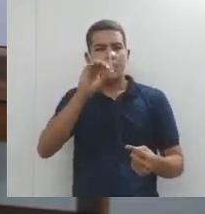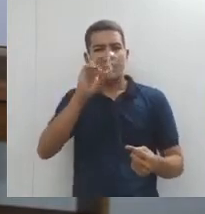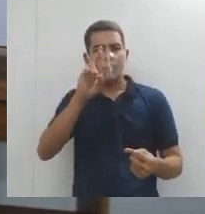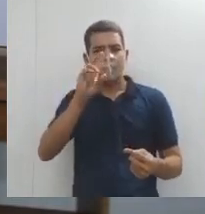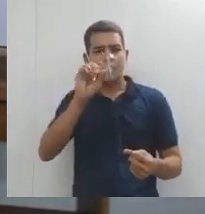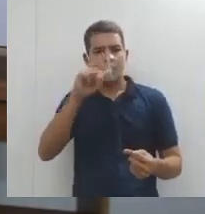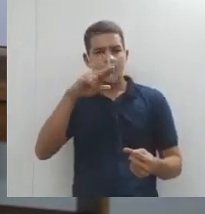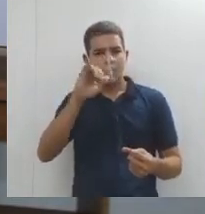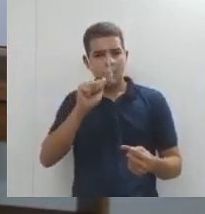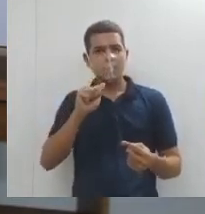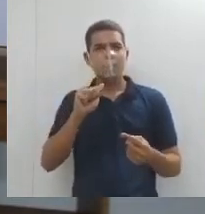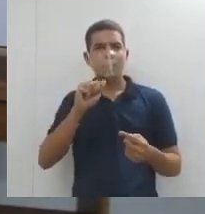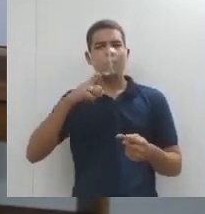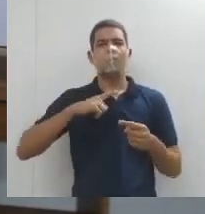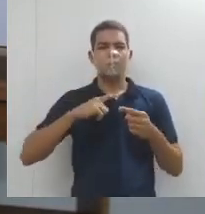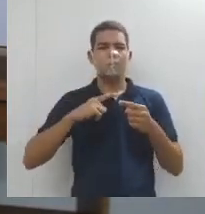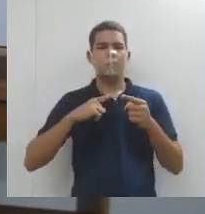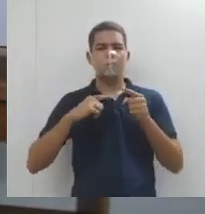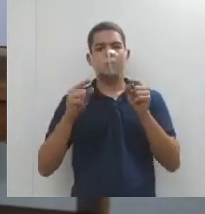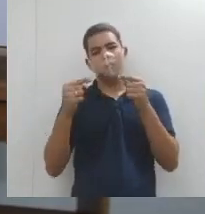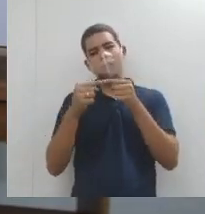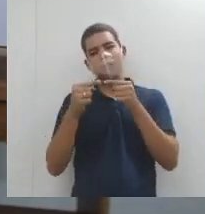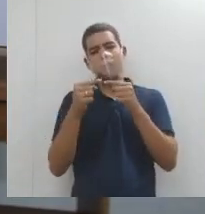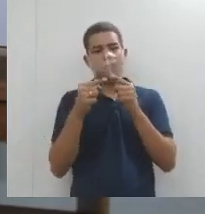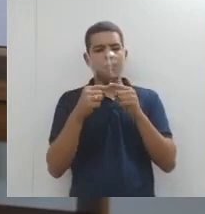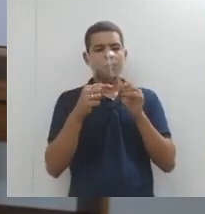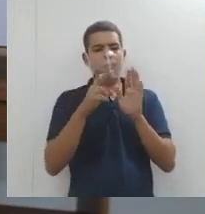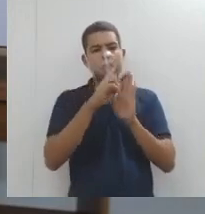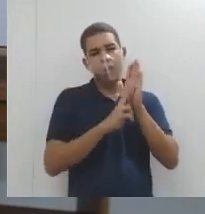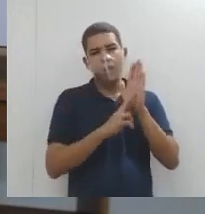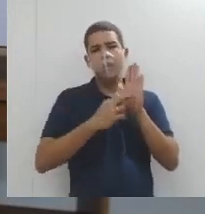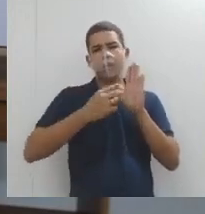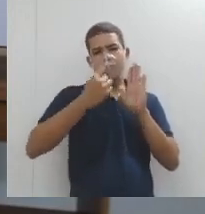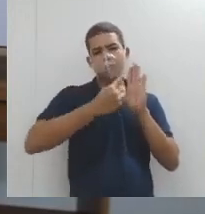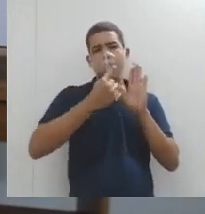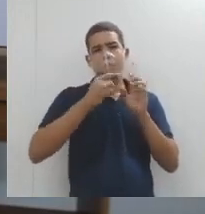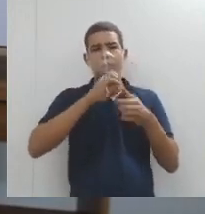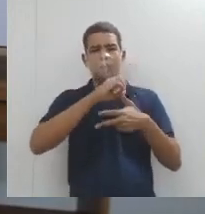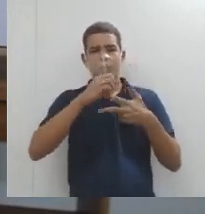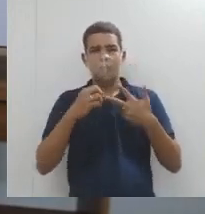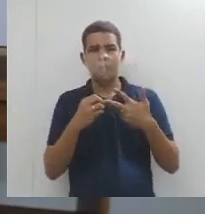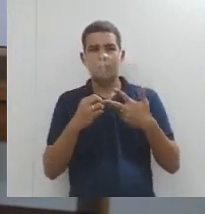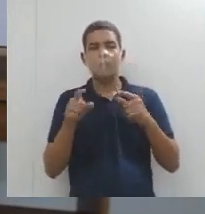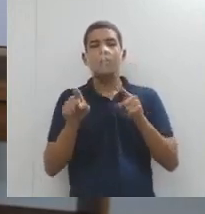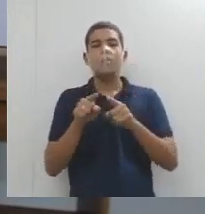gramaticais, eles entram na competência 1 da redação do Enem. E, na verdade, na produção de todo e qualquer